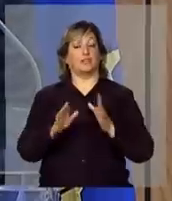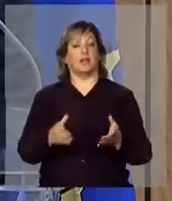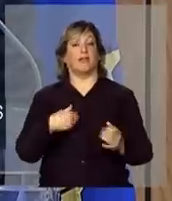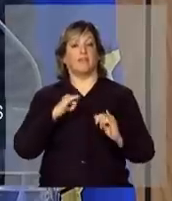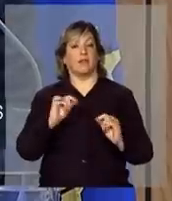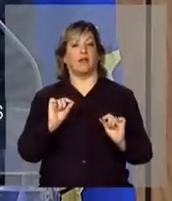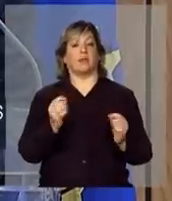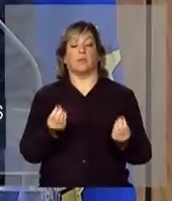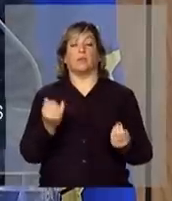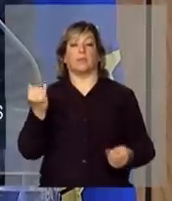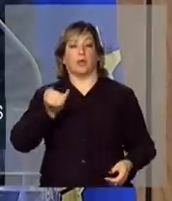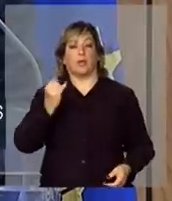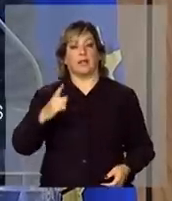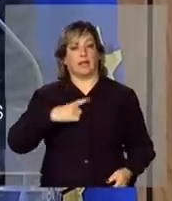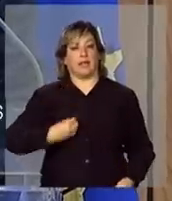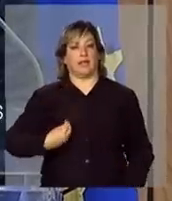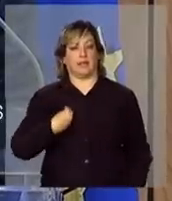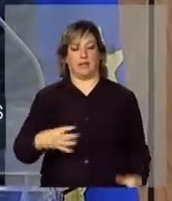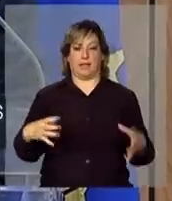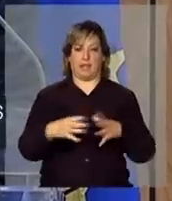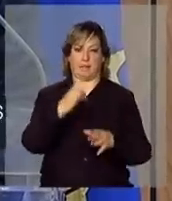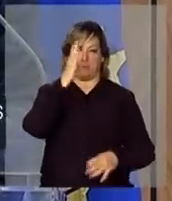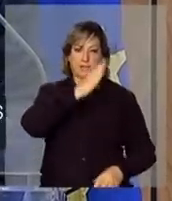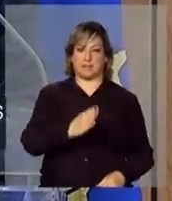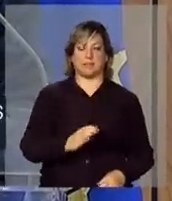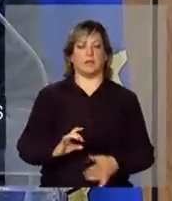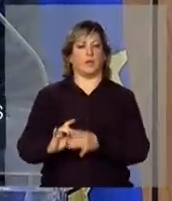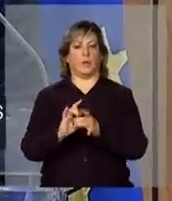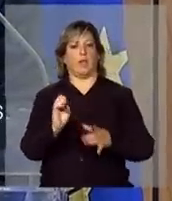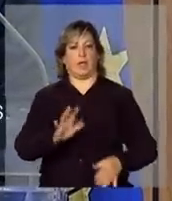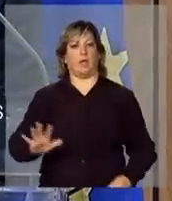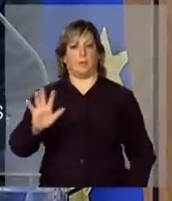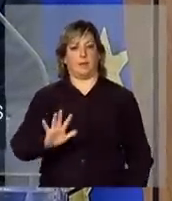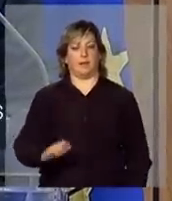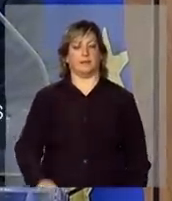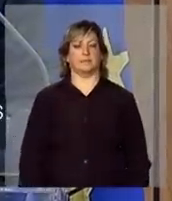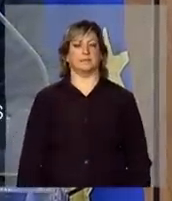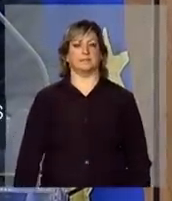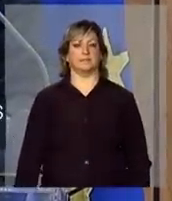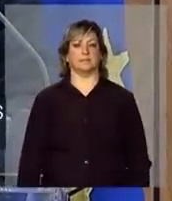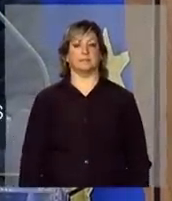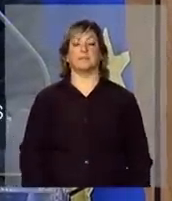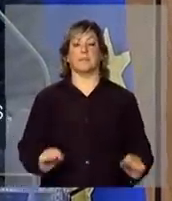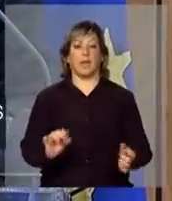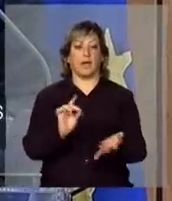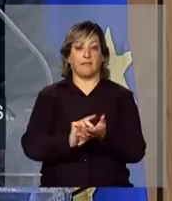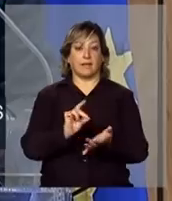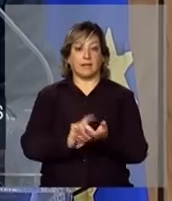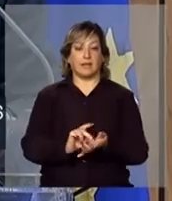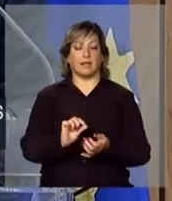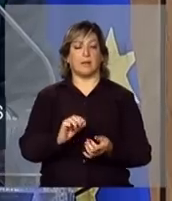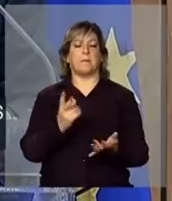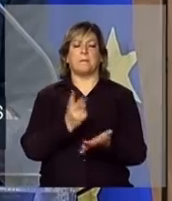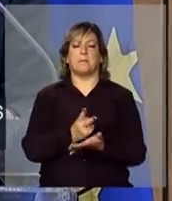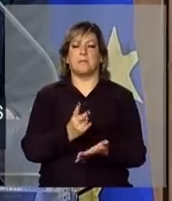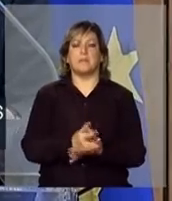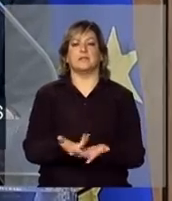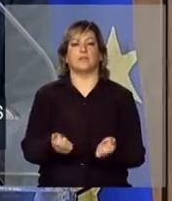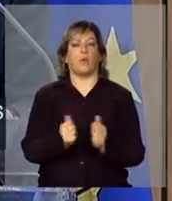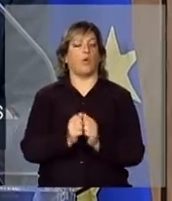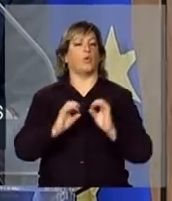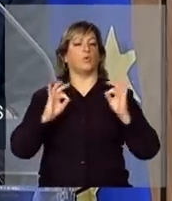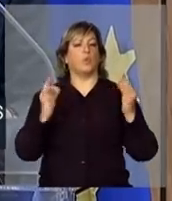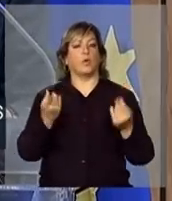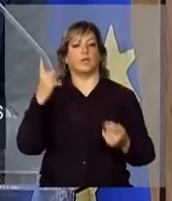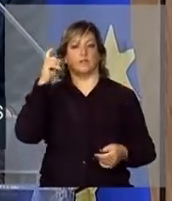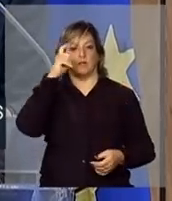importante que existe entre Brasil e União Europeia. A verdade é que, apesar de todas as dificuldades, a